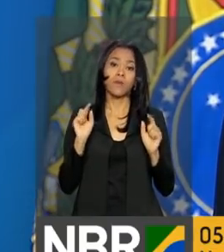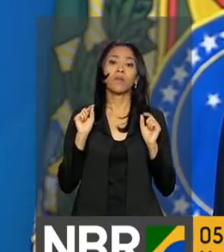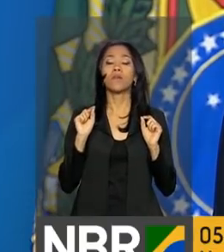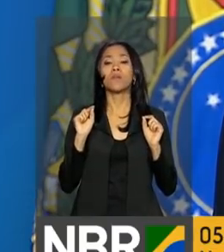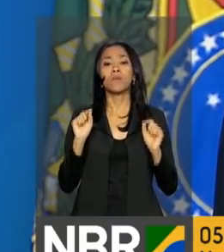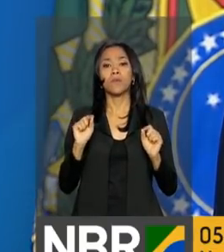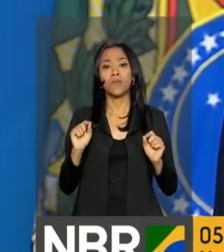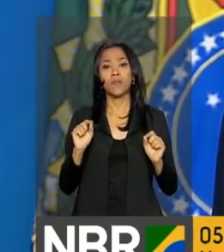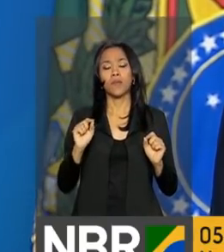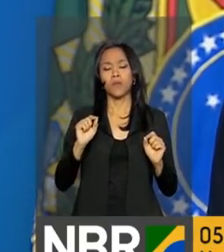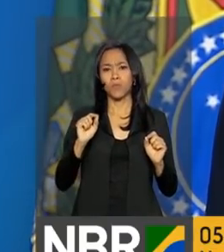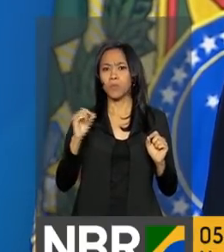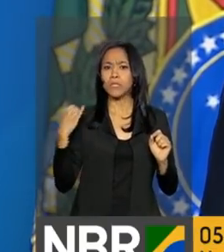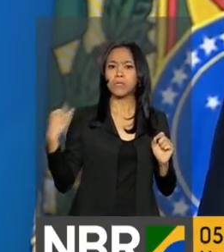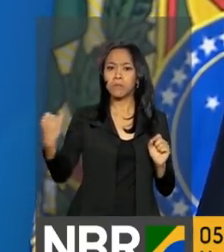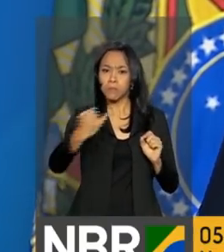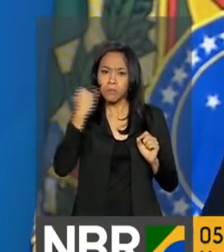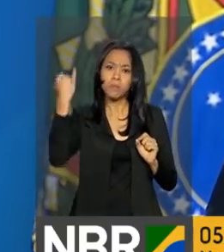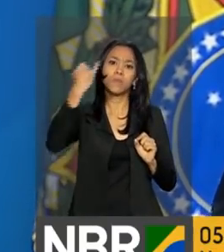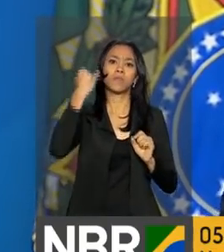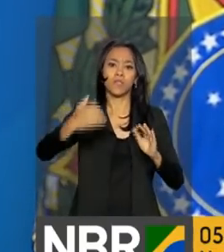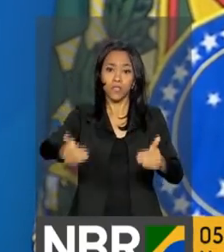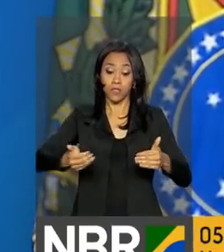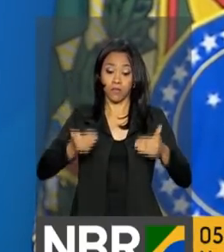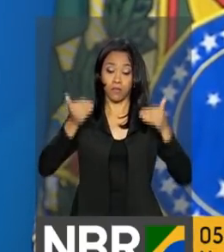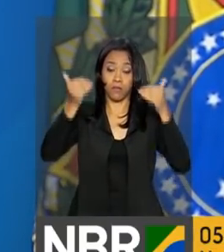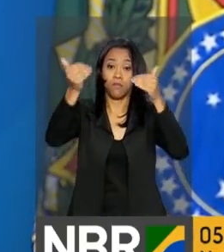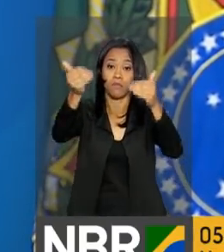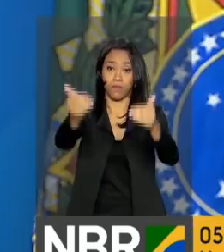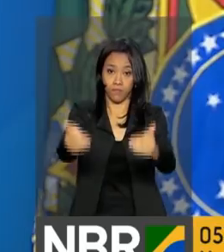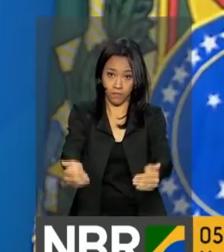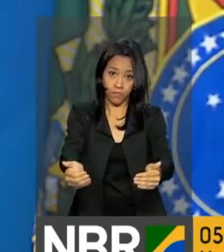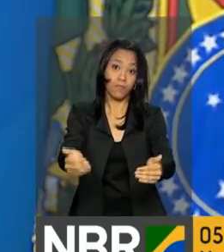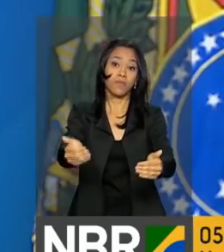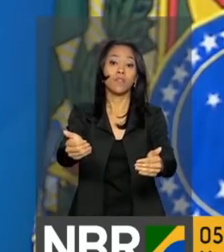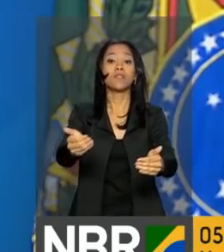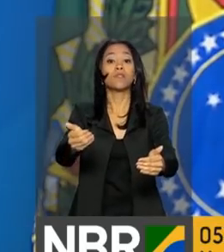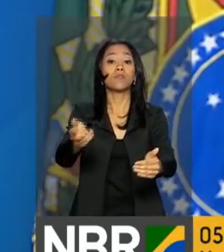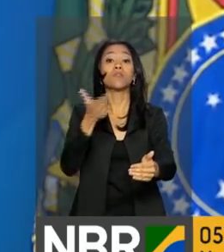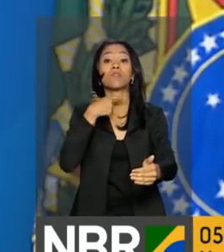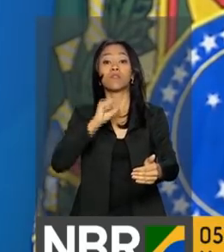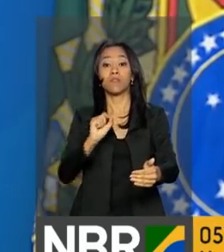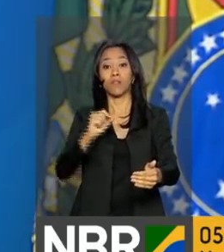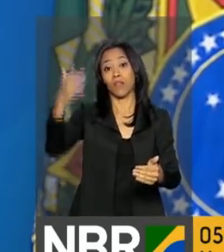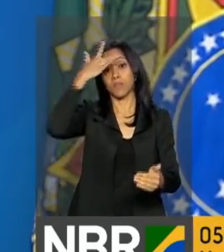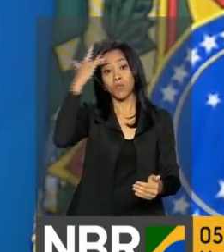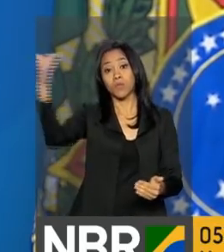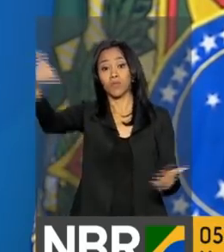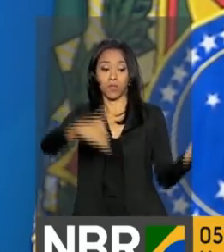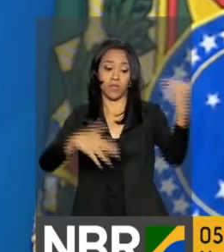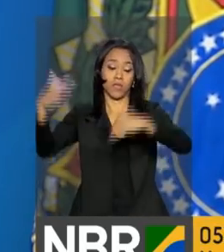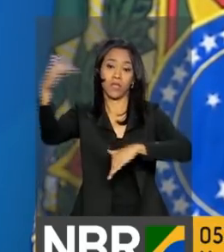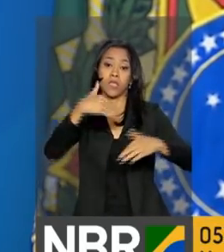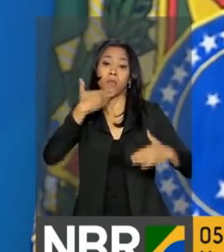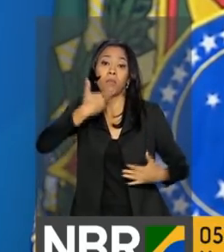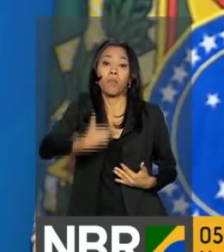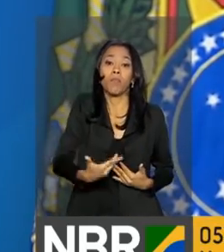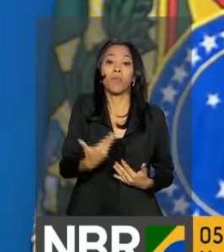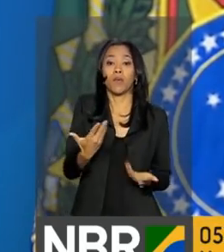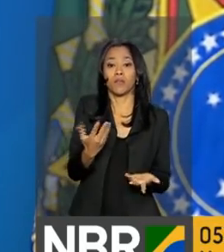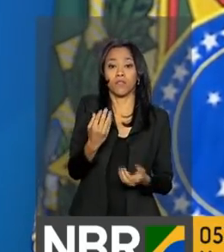avanço no modo de identificação dos estrangeiros que solicitam refúgio